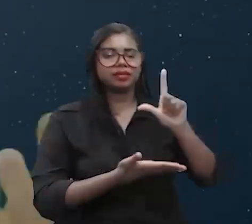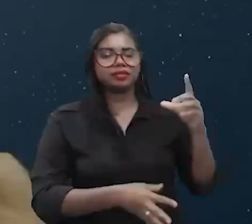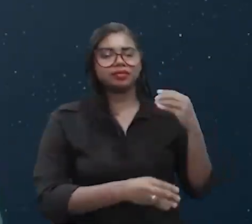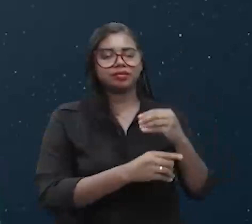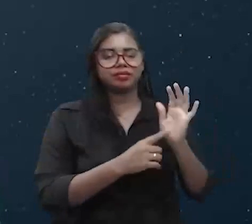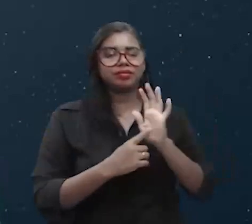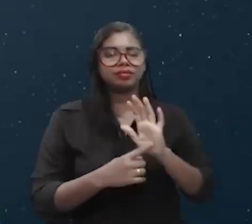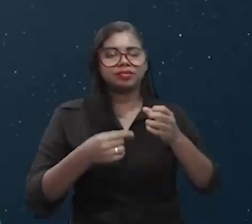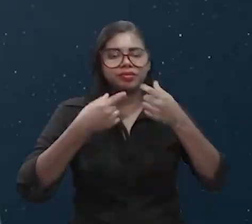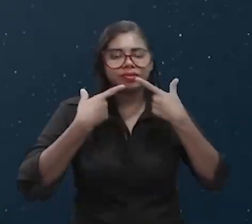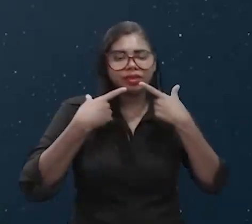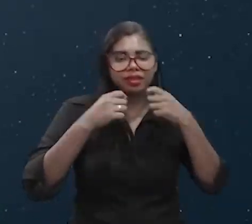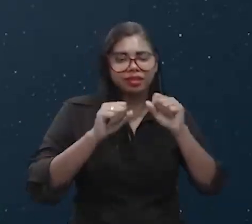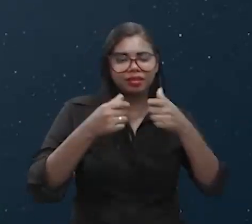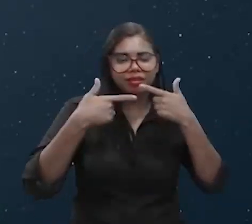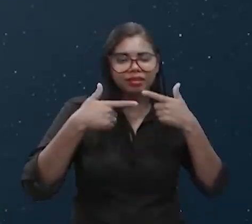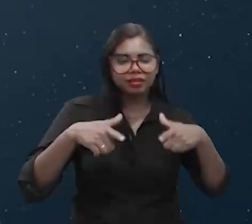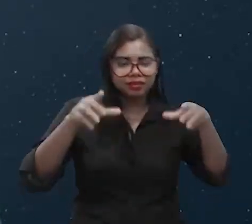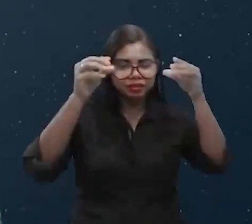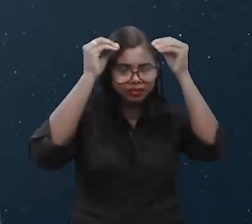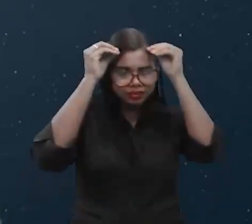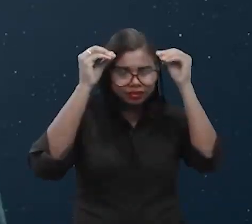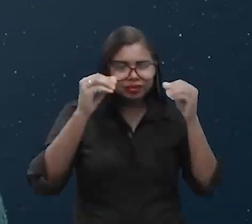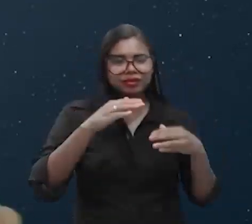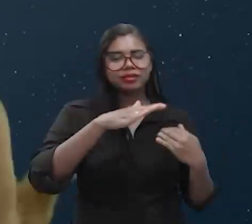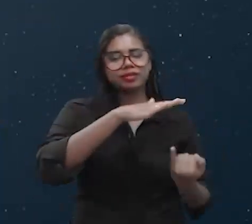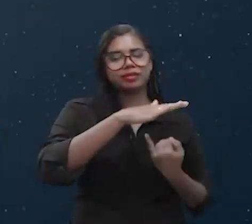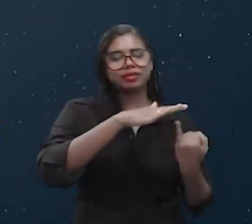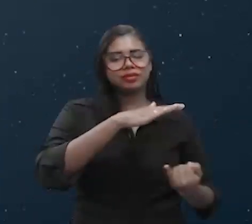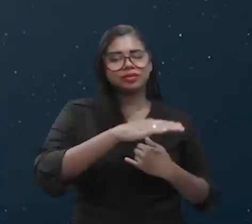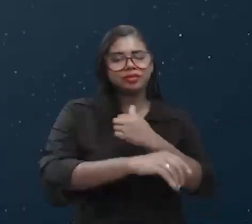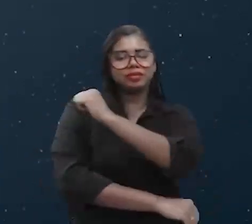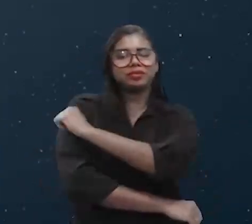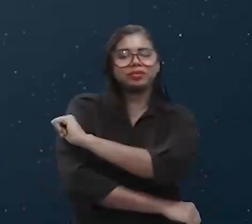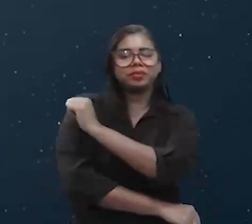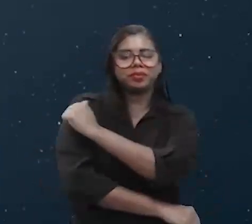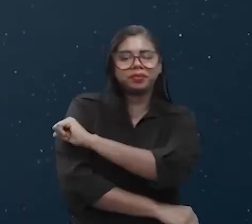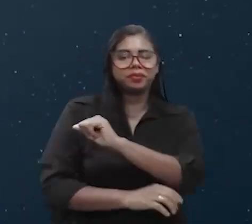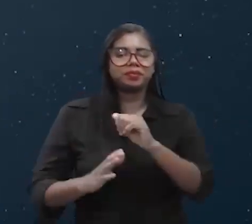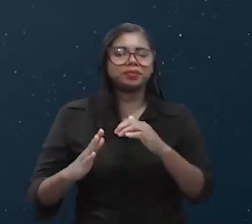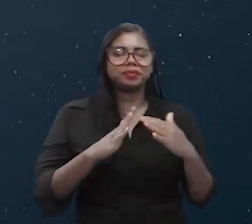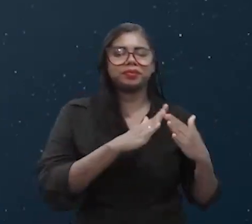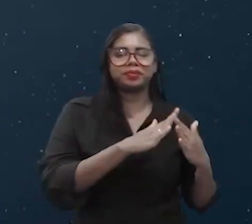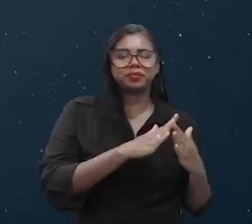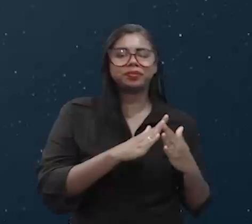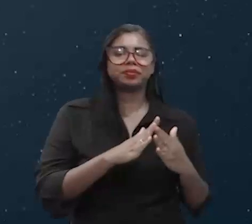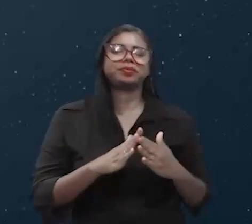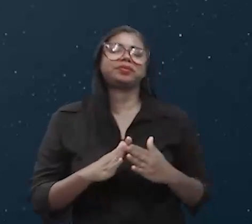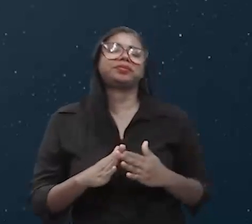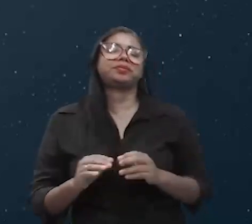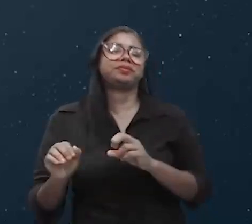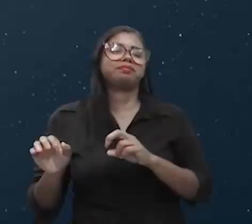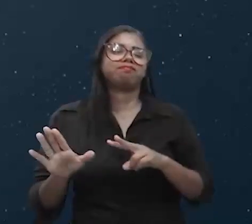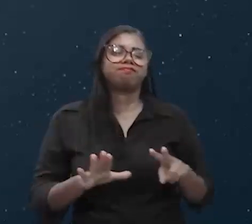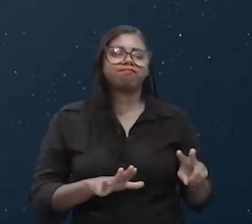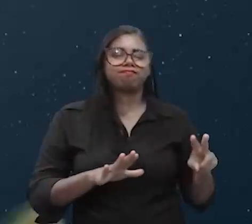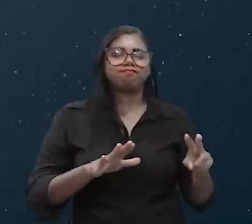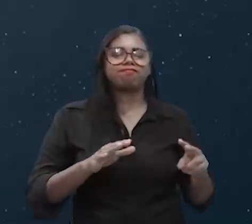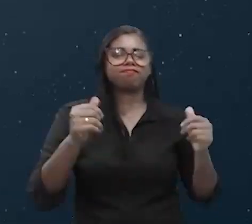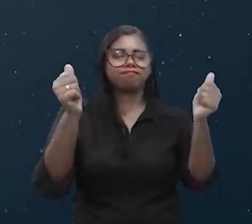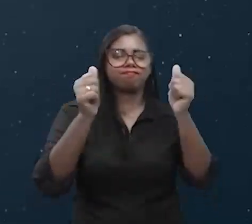popular, trazendo a periferia do Rio de Janeiro para a sua obra, tá? E faleceu justamente no ano da Semana de Arte Moderna, o ano